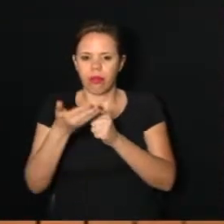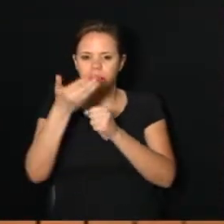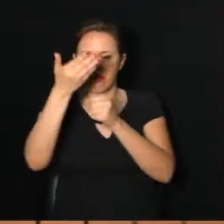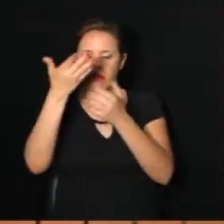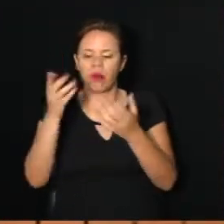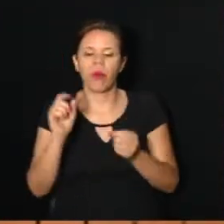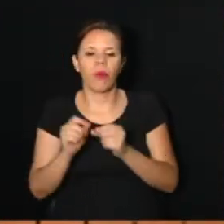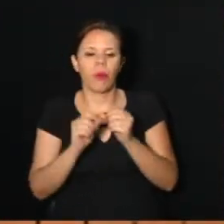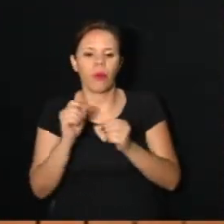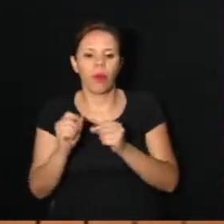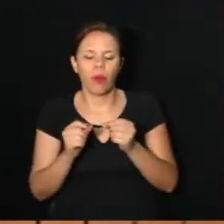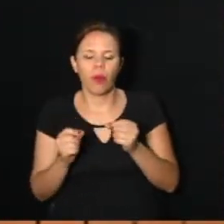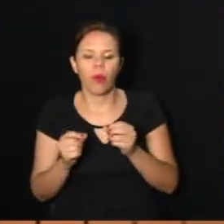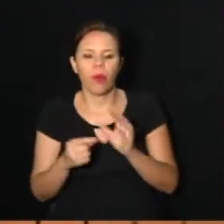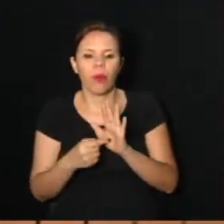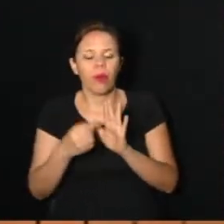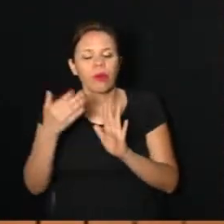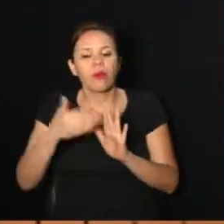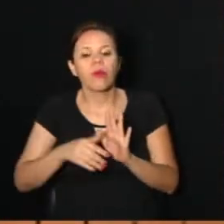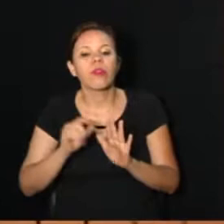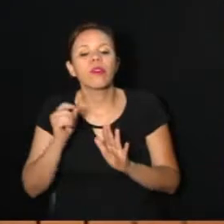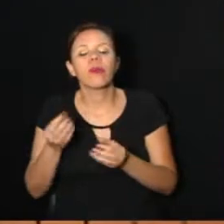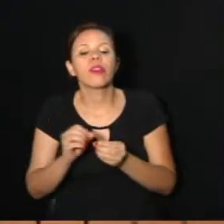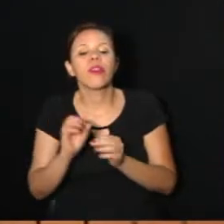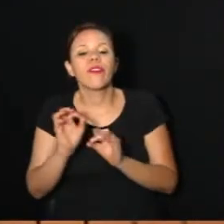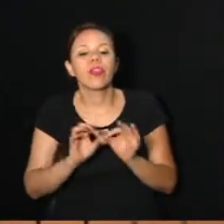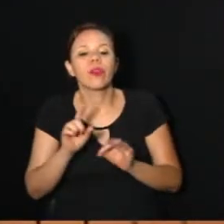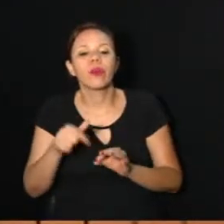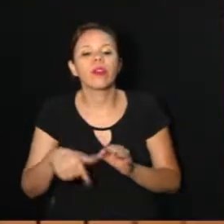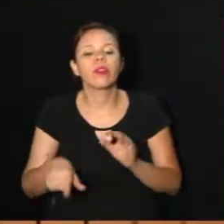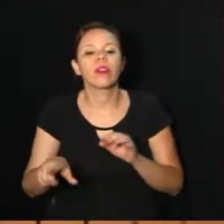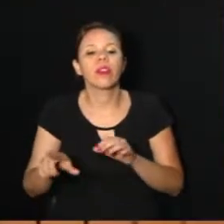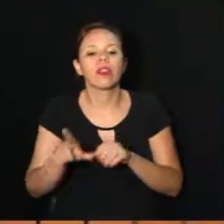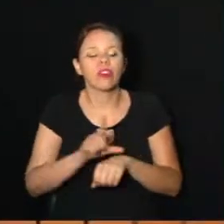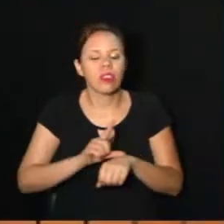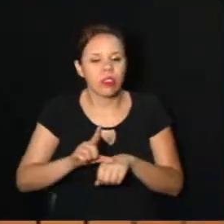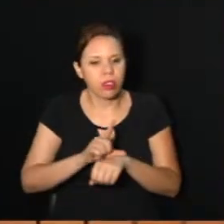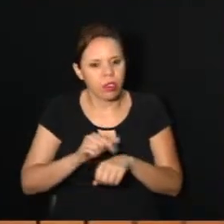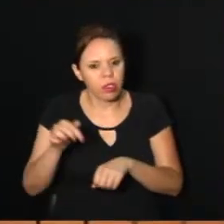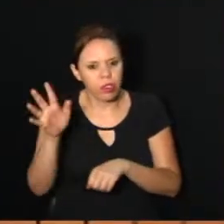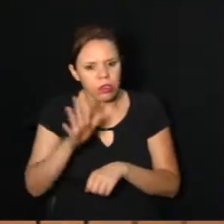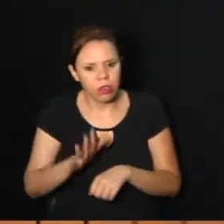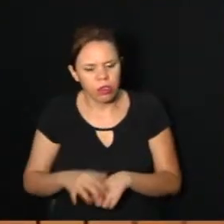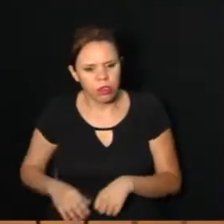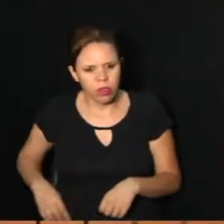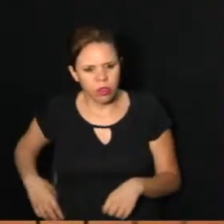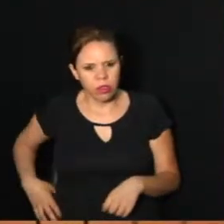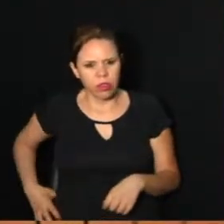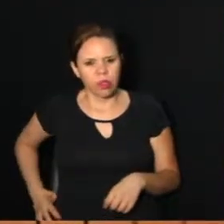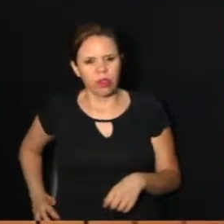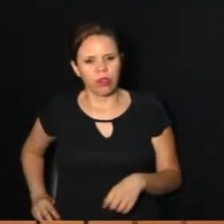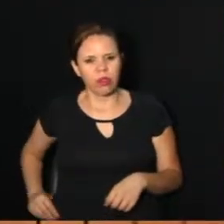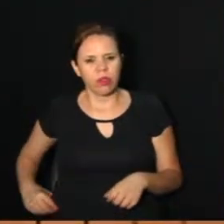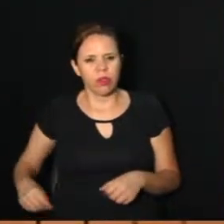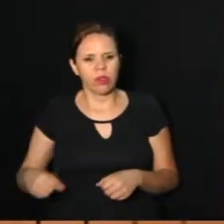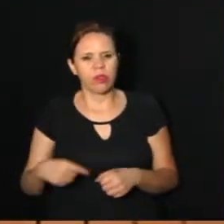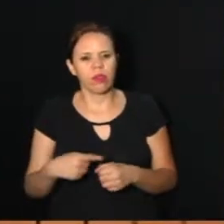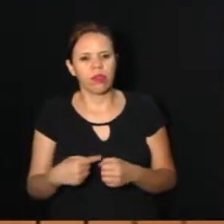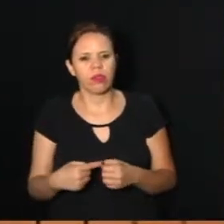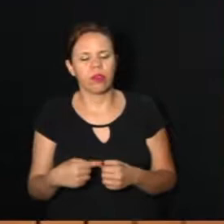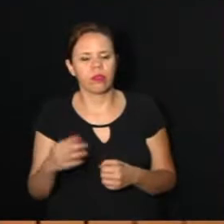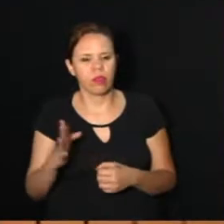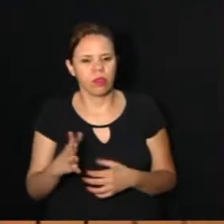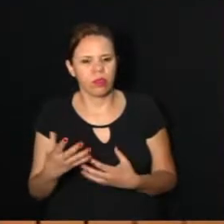é feito isso? Existe uma legislação nacional, CETESB, ou outros critérios que o município queira adotar, e que